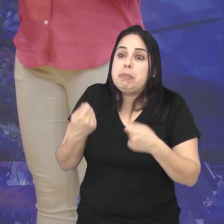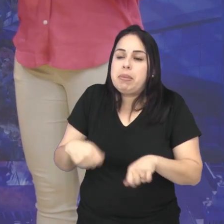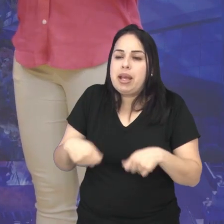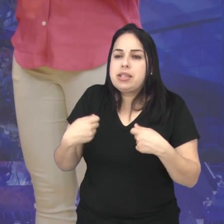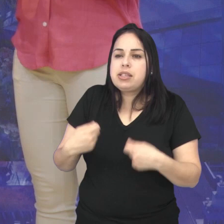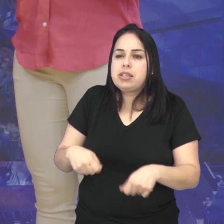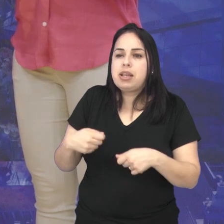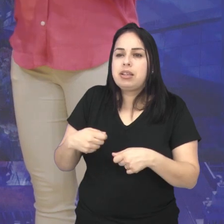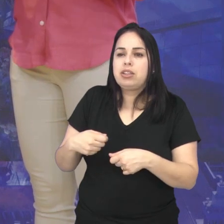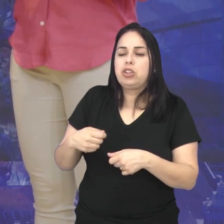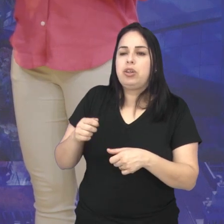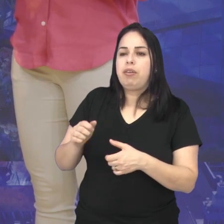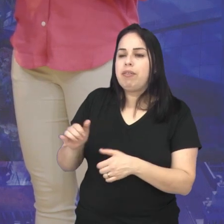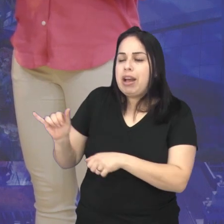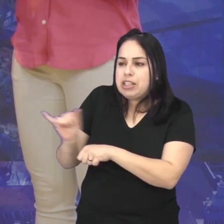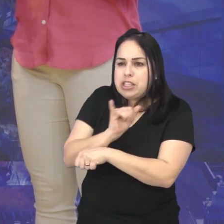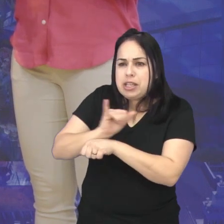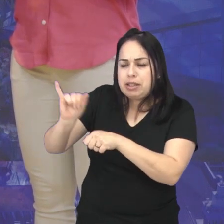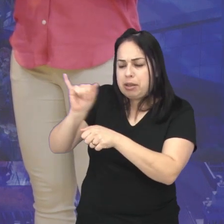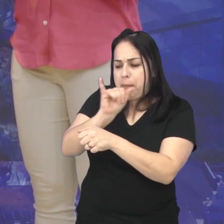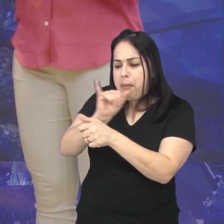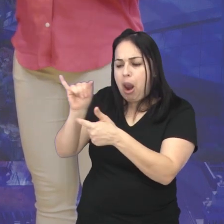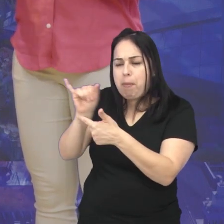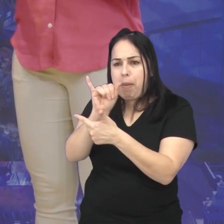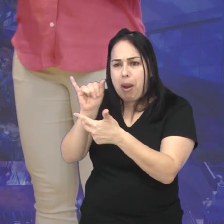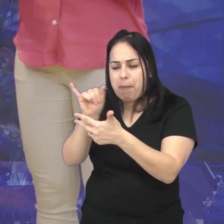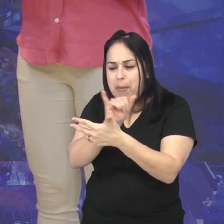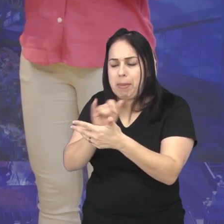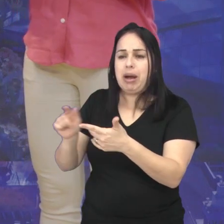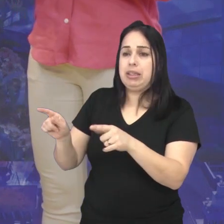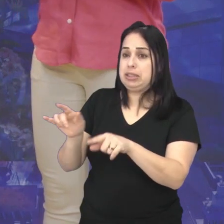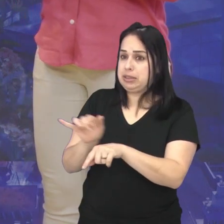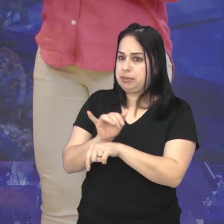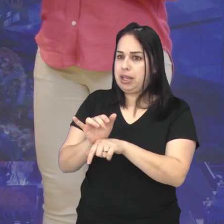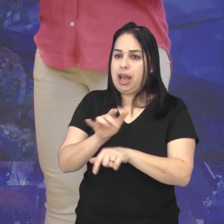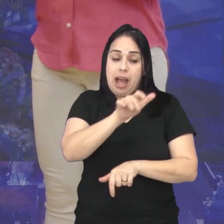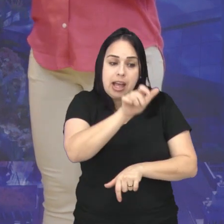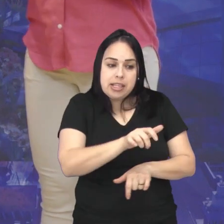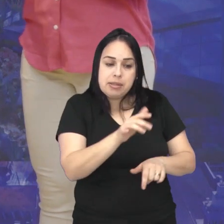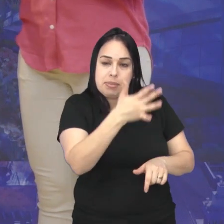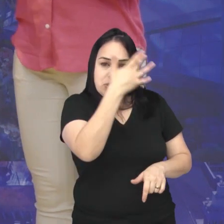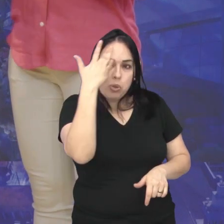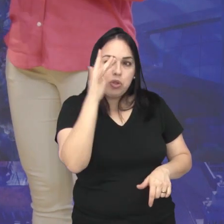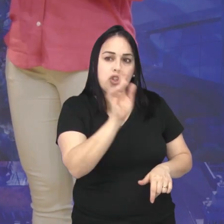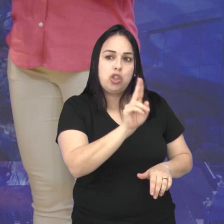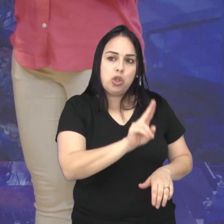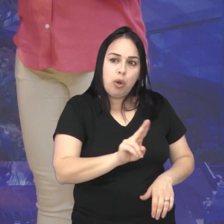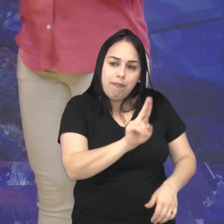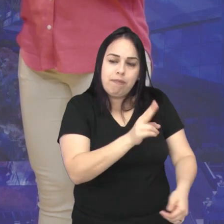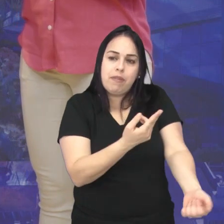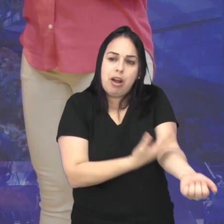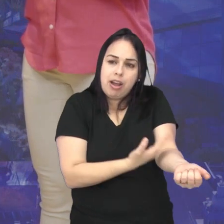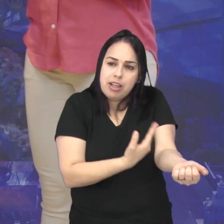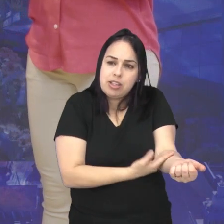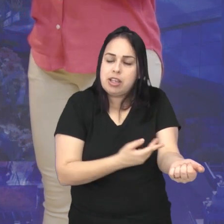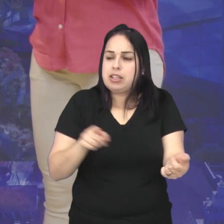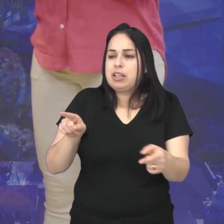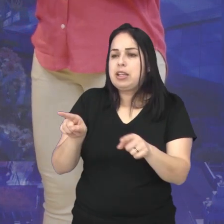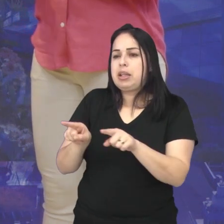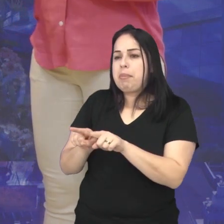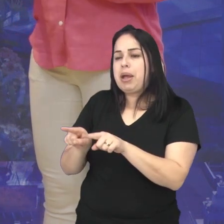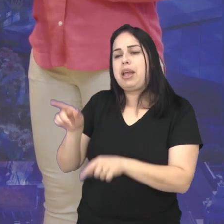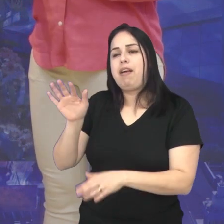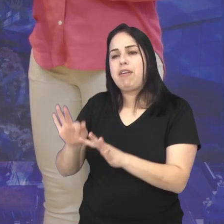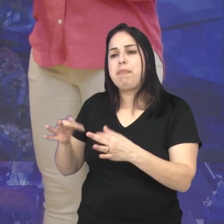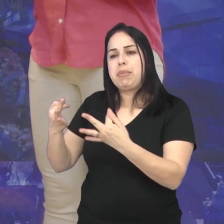necessita de muitos equipamentos para que as pessoas, tanto dependentes como familiares, possam enfrentá-lo, né? Esse problema